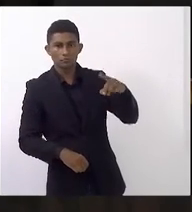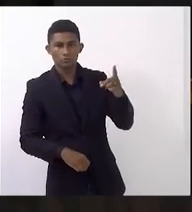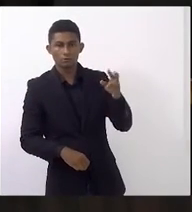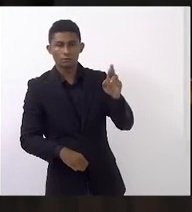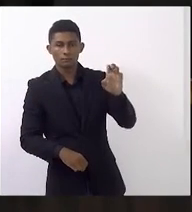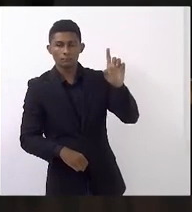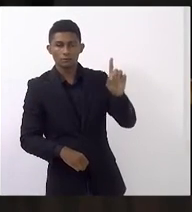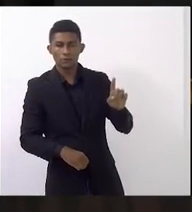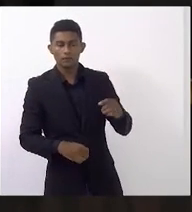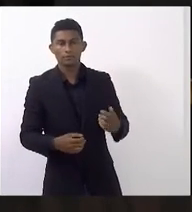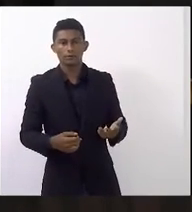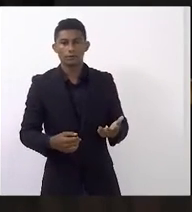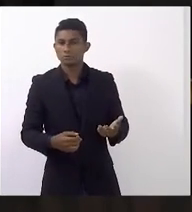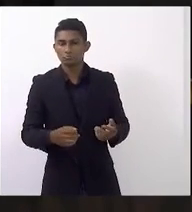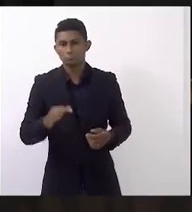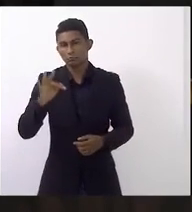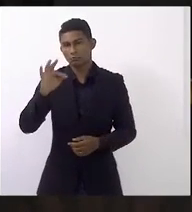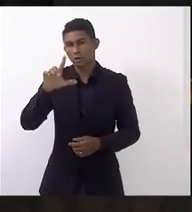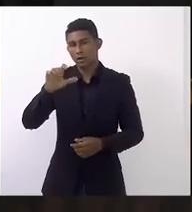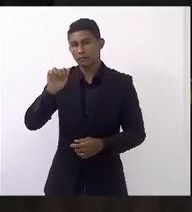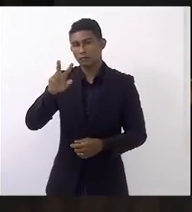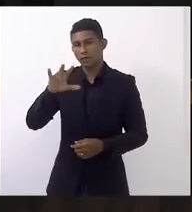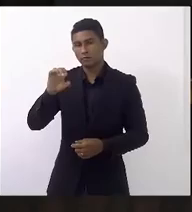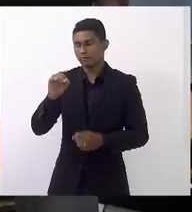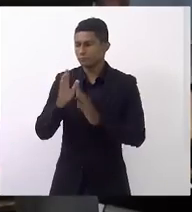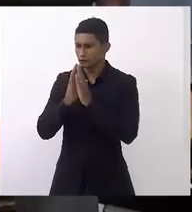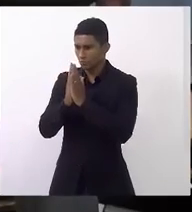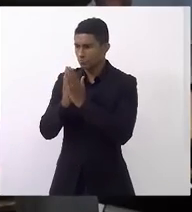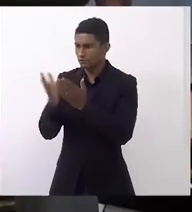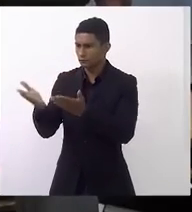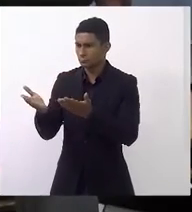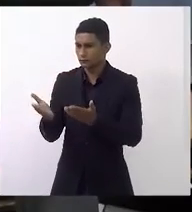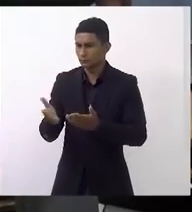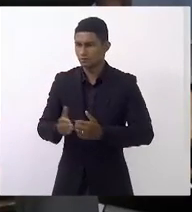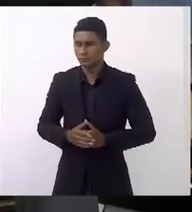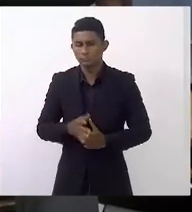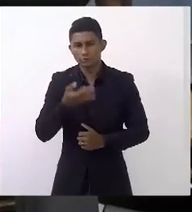Deputado Flávio Serafini. Por favor, deputado.